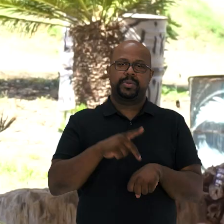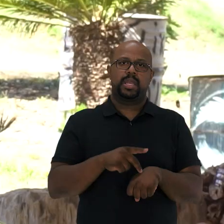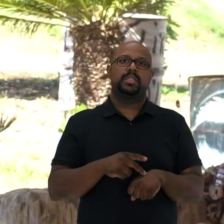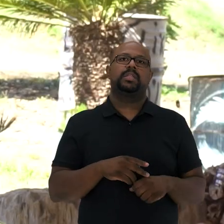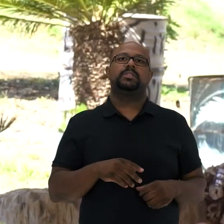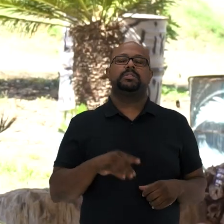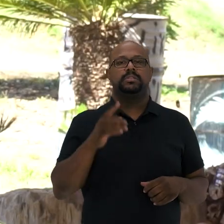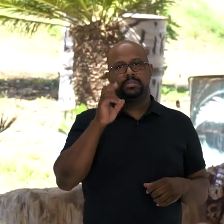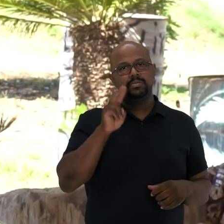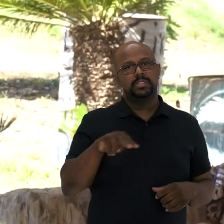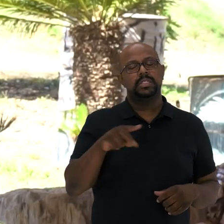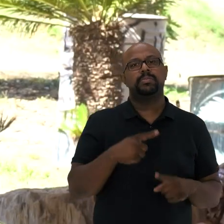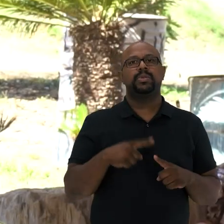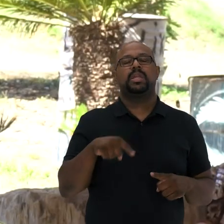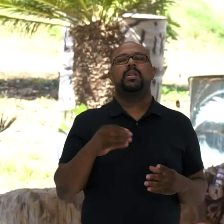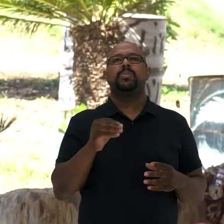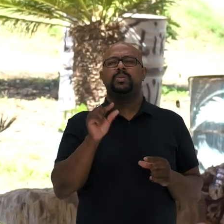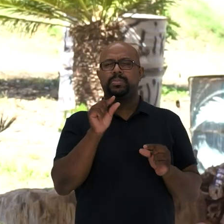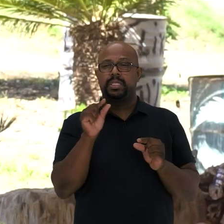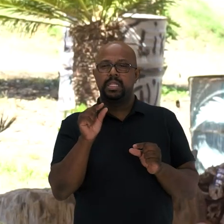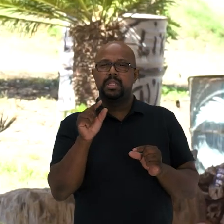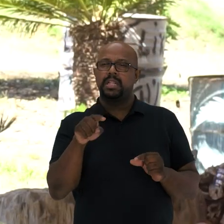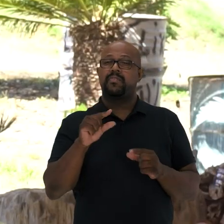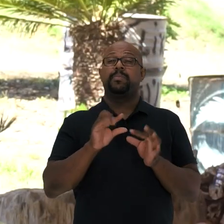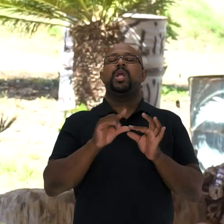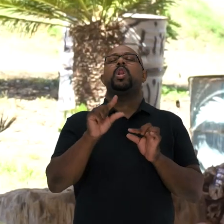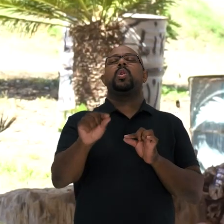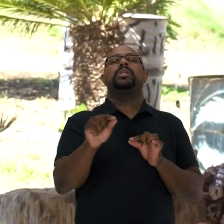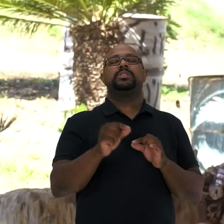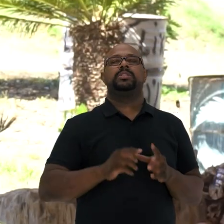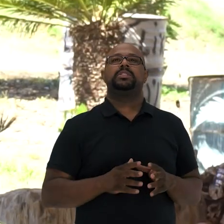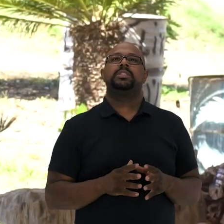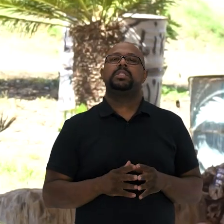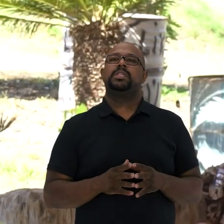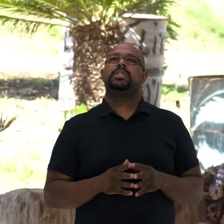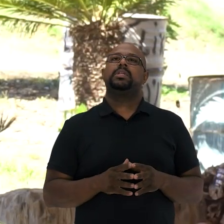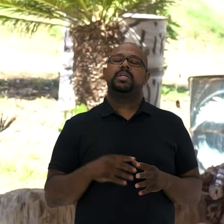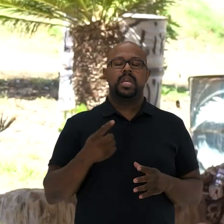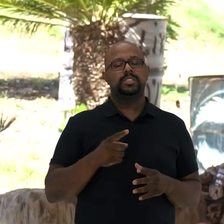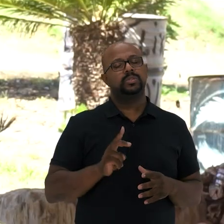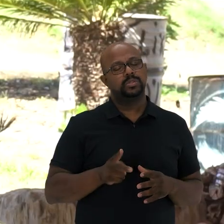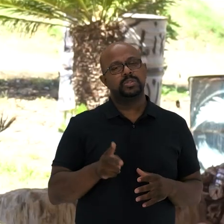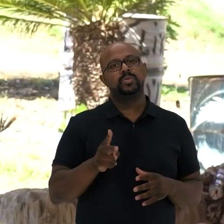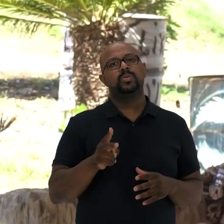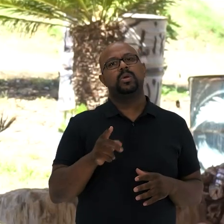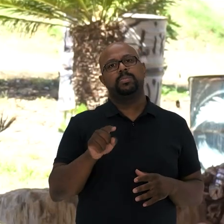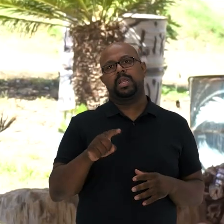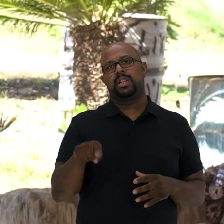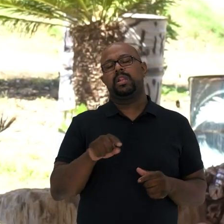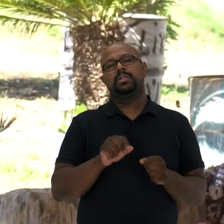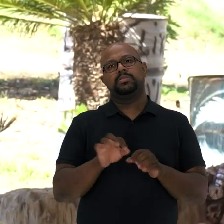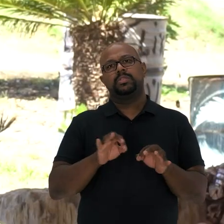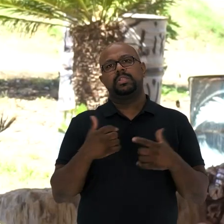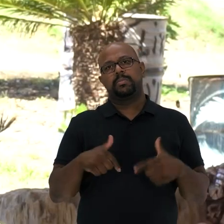pedra. Não vimos nada assim que pudesse, porque é muito pequenininho e estava bem longe ainda. E aí a gente continuou por